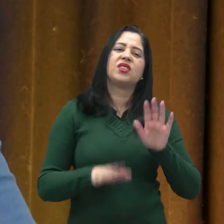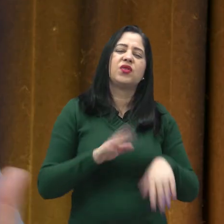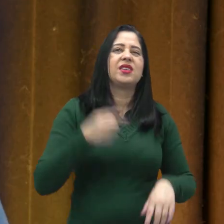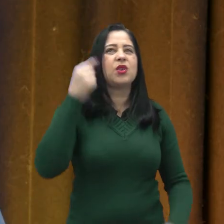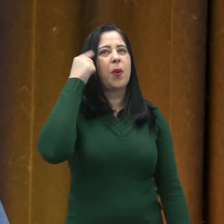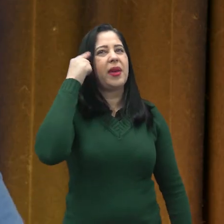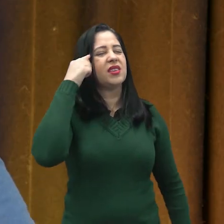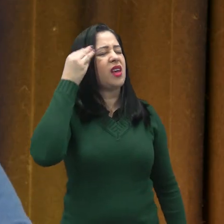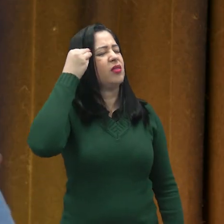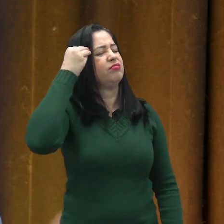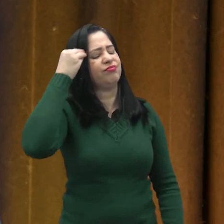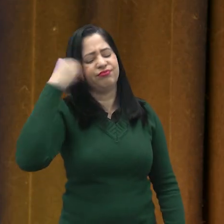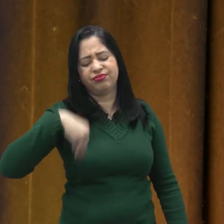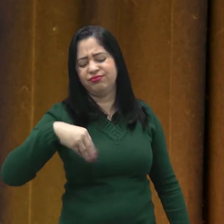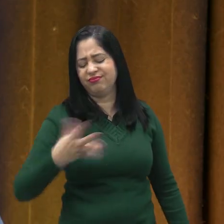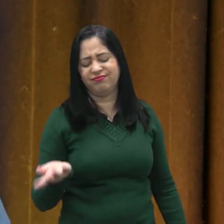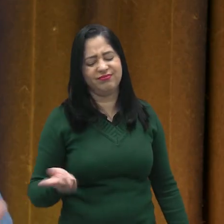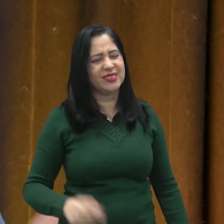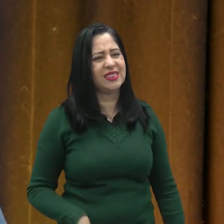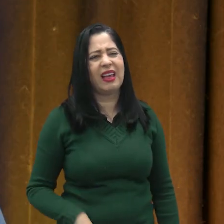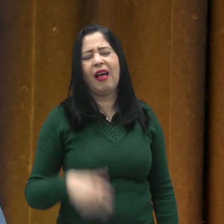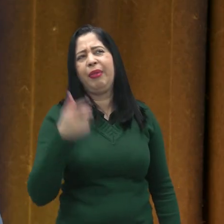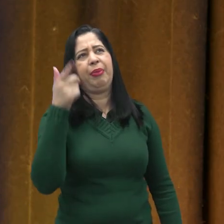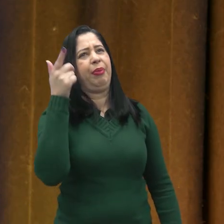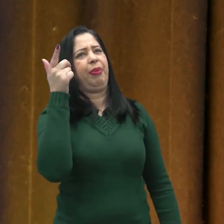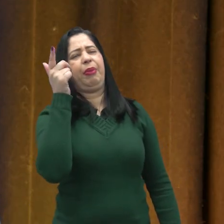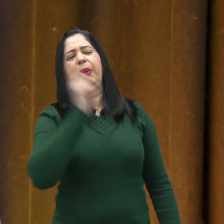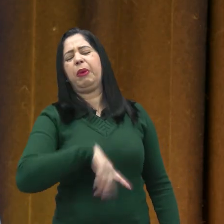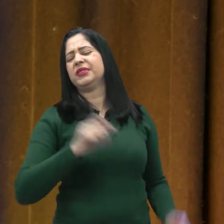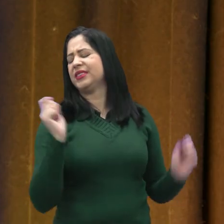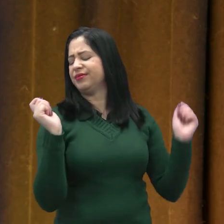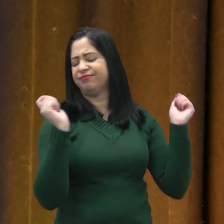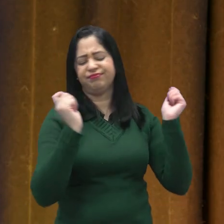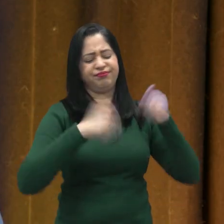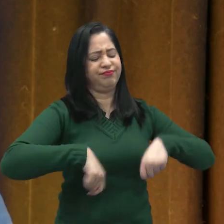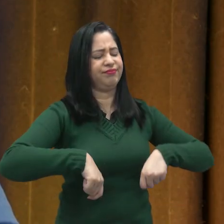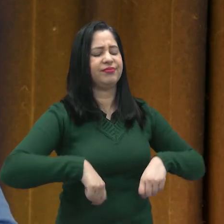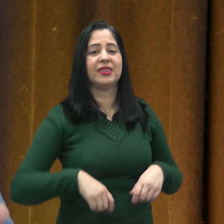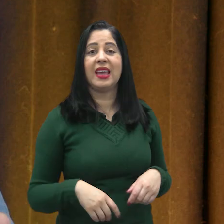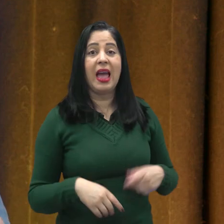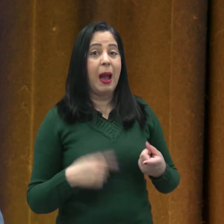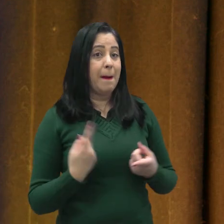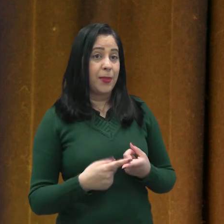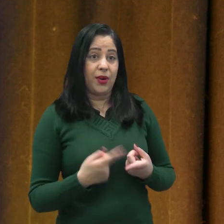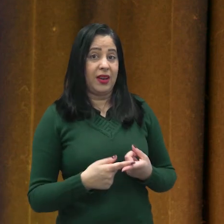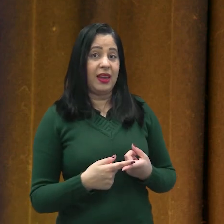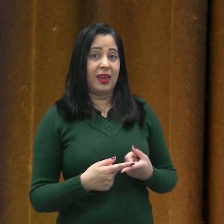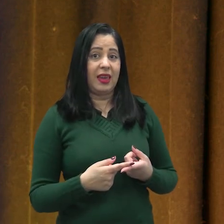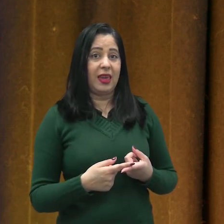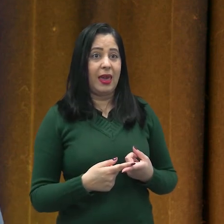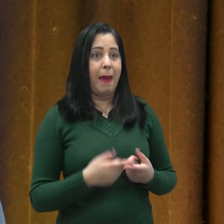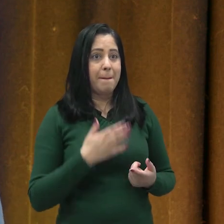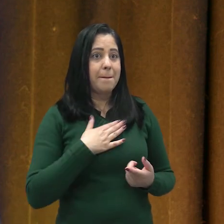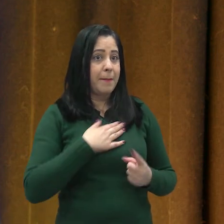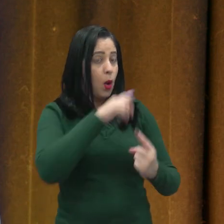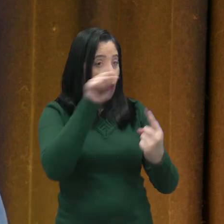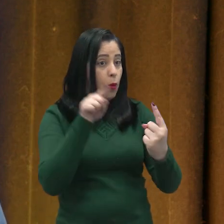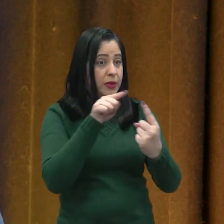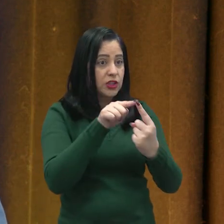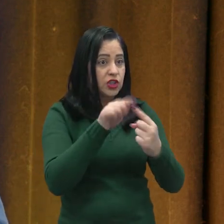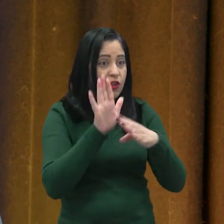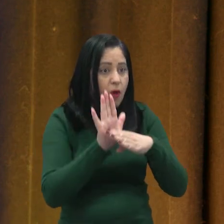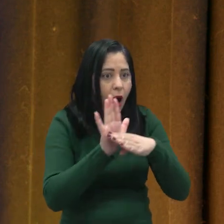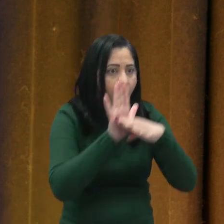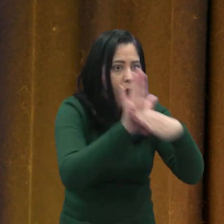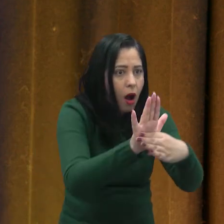desencantava, desacreditava, não achava que isso seria realmente para a gente, né? Porque a gente vai numa linha muito de tentar ajudar o próximo, mas a gente